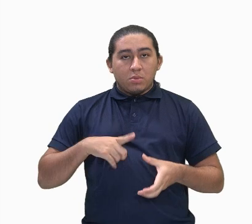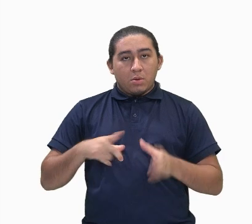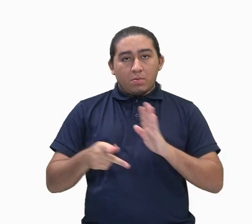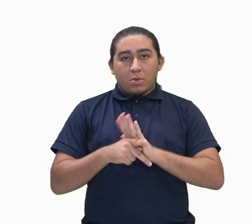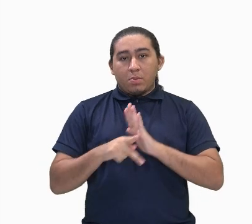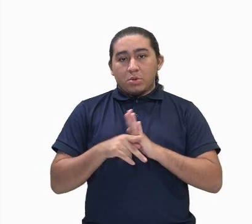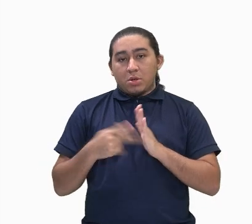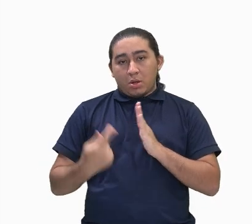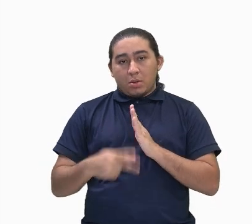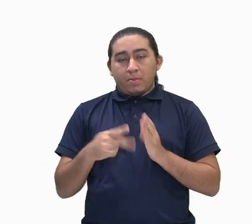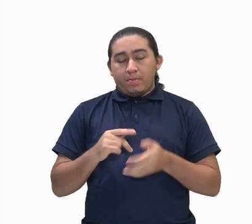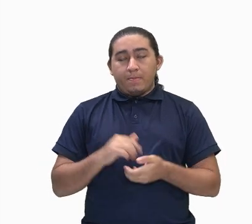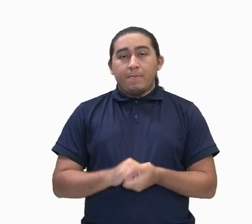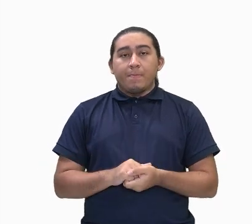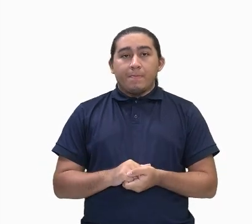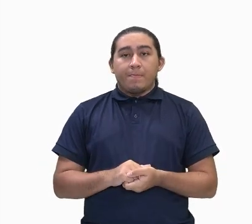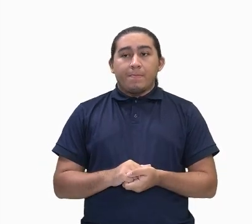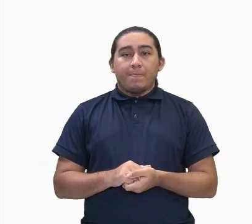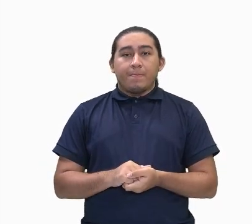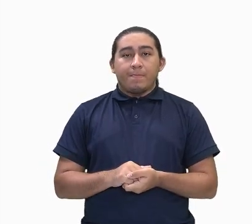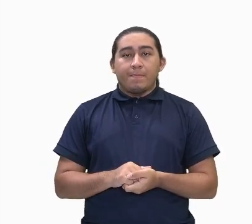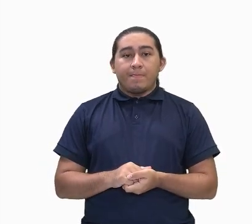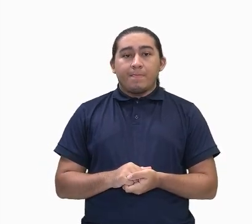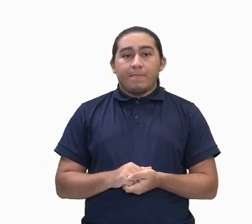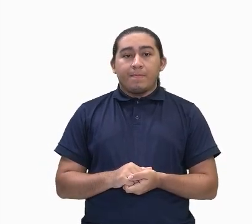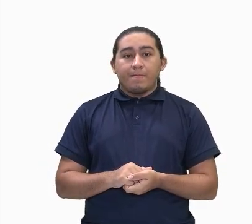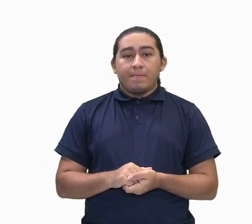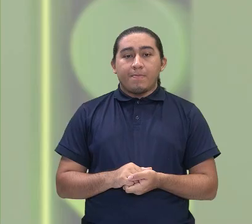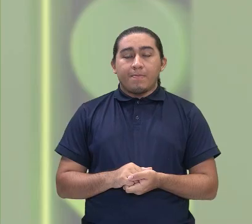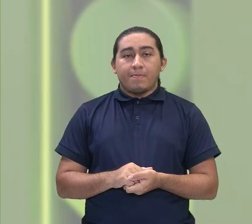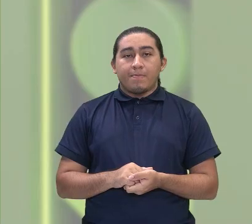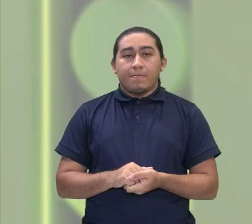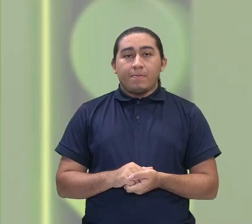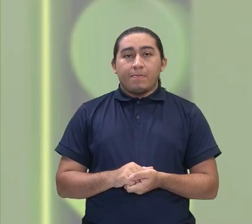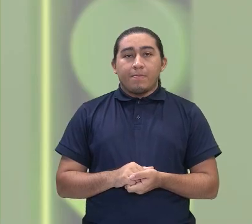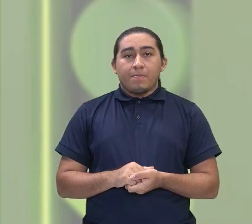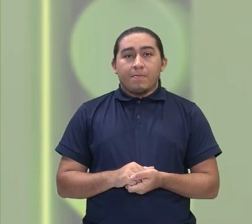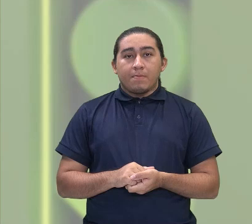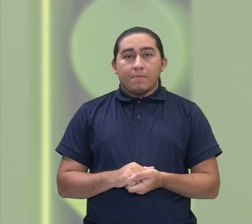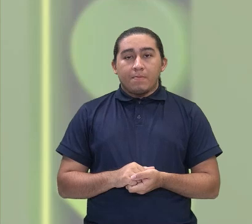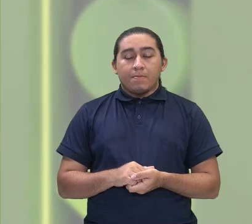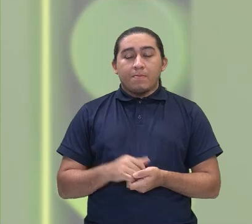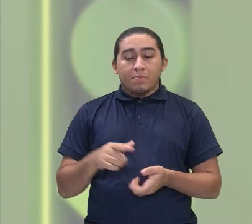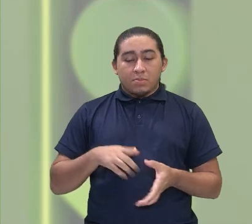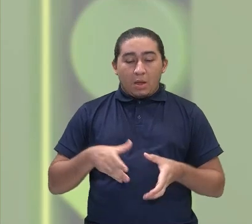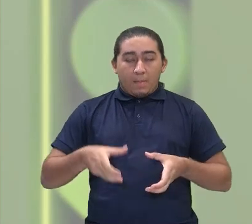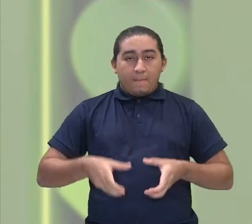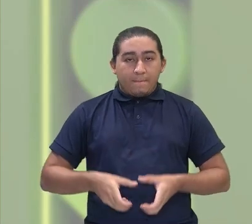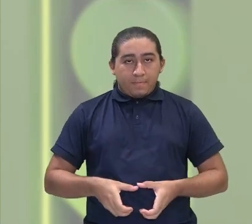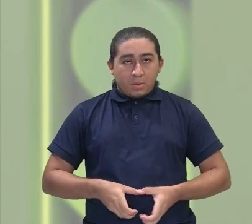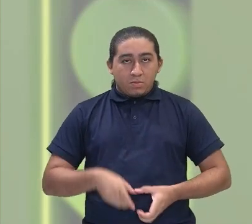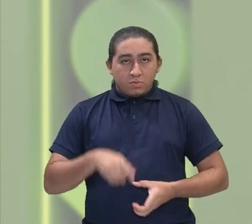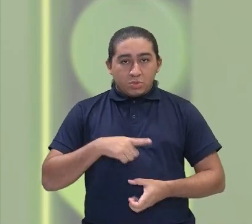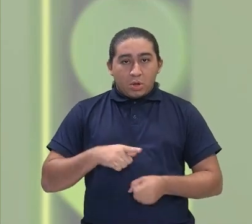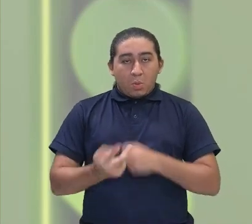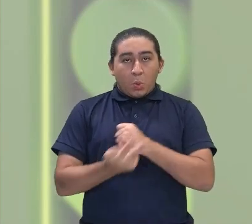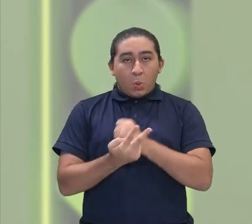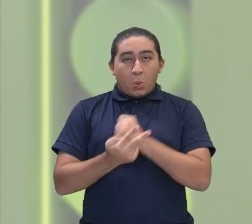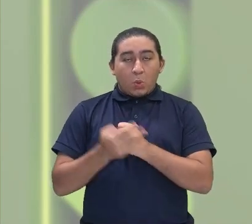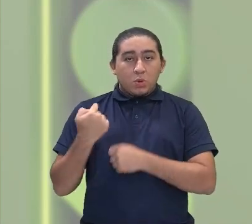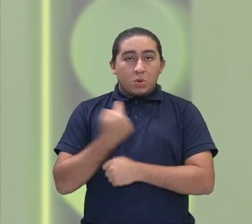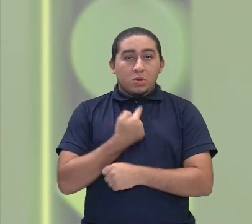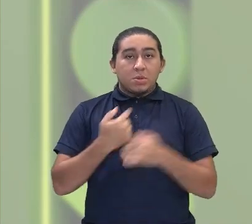anteriormente, essa proteção mecânica aí, no caso, quando a gente tem esse revestimento, que é a nossa pele que nos protege, né, protege